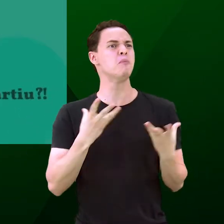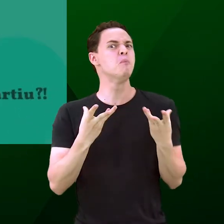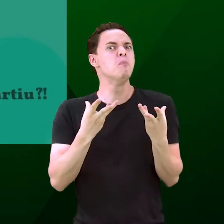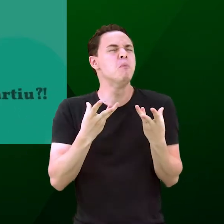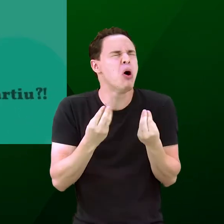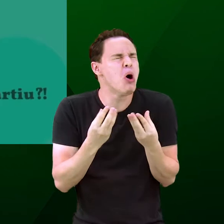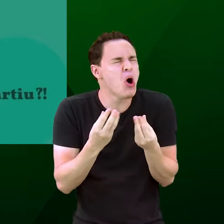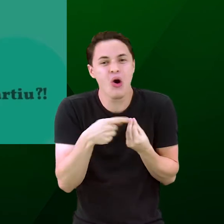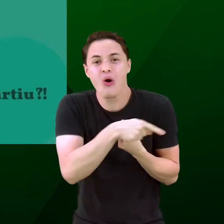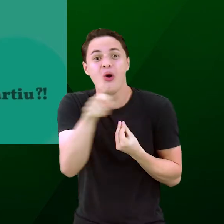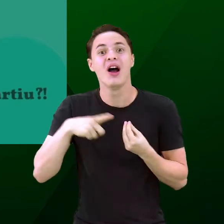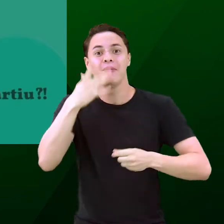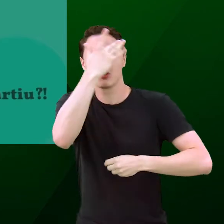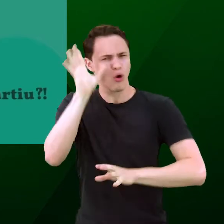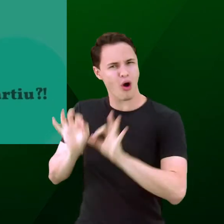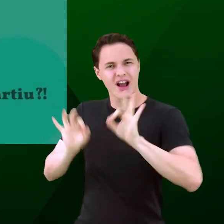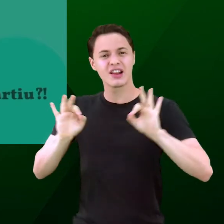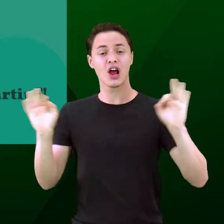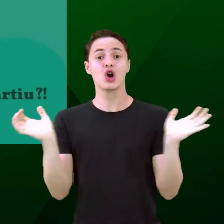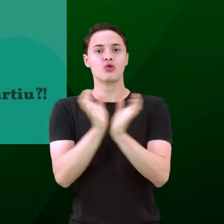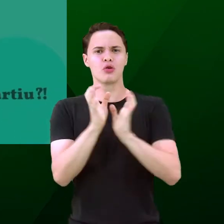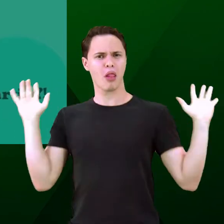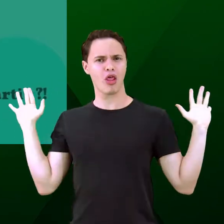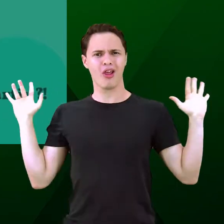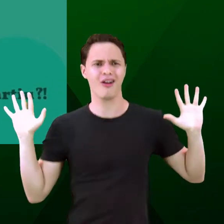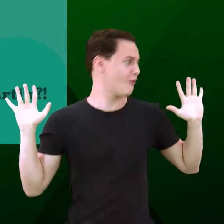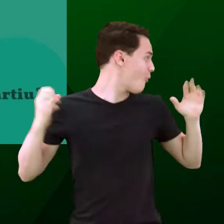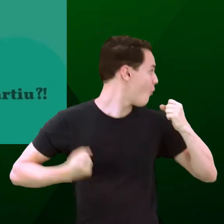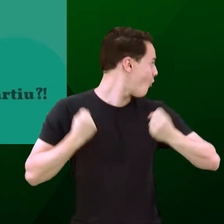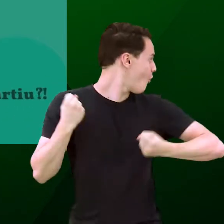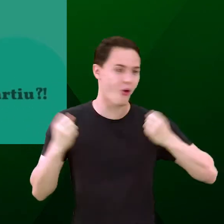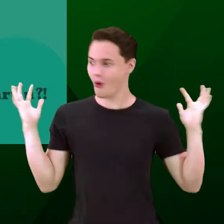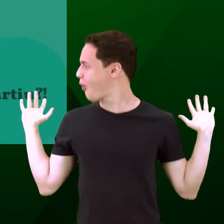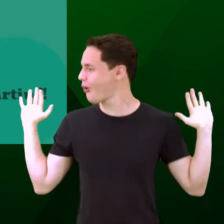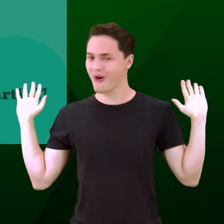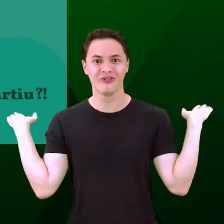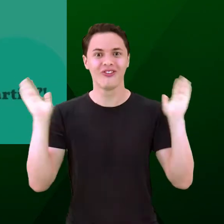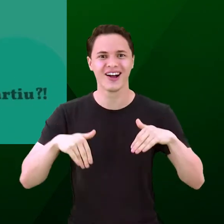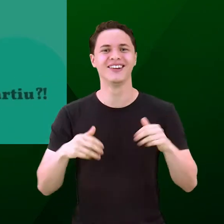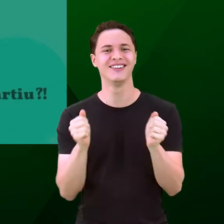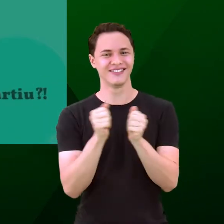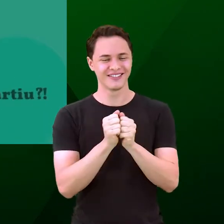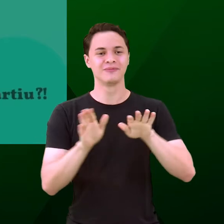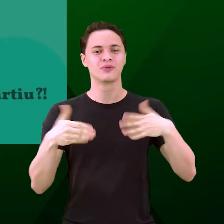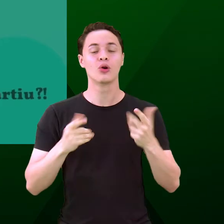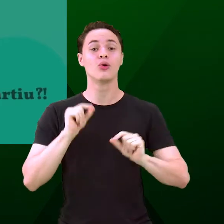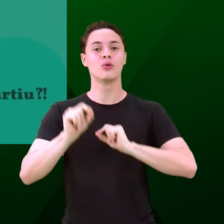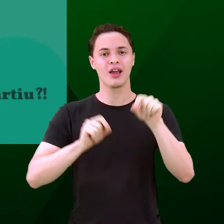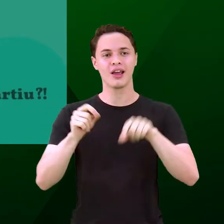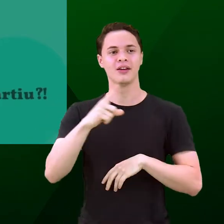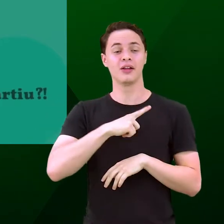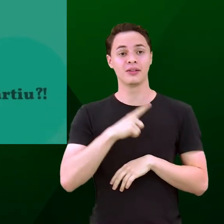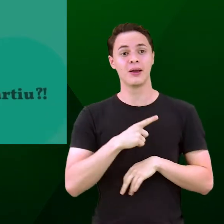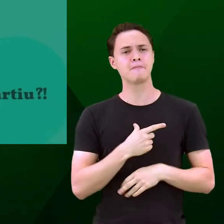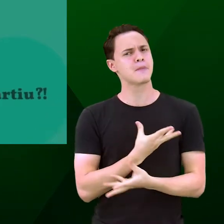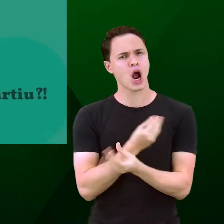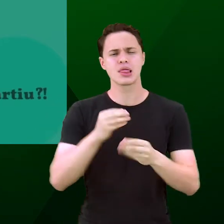que eu moro? Quais são as condições que eu tenho para fazer essa prática? Isso é desconsiderado por boa parte dos